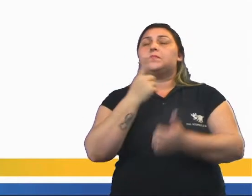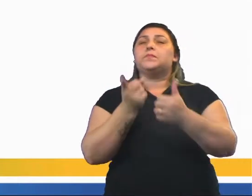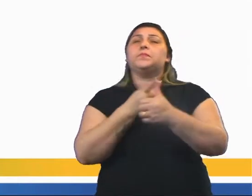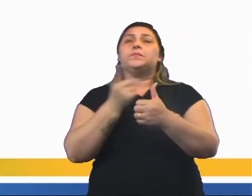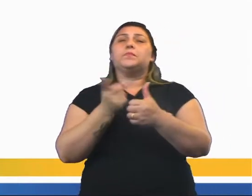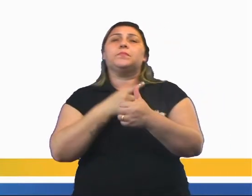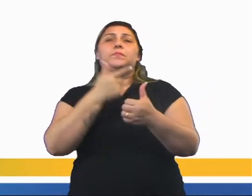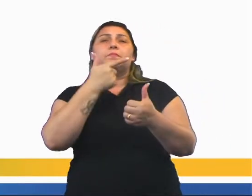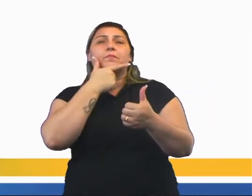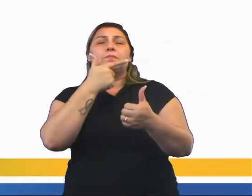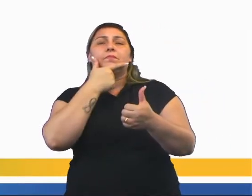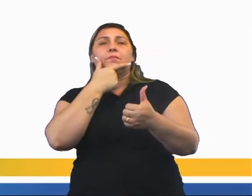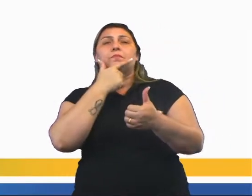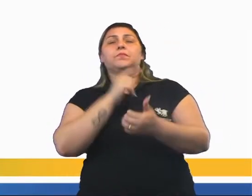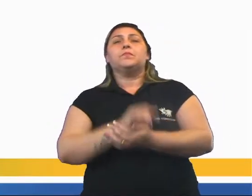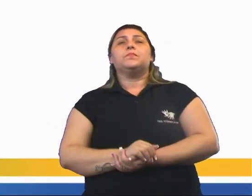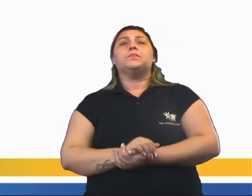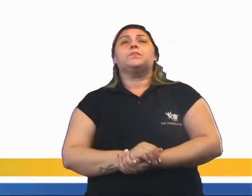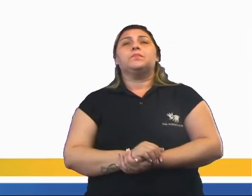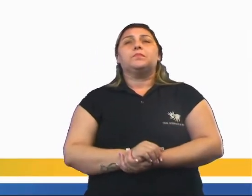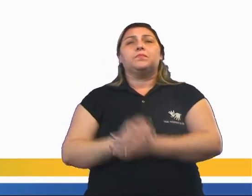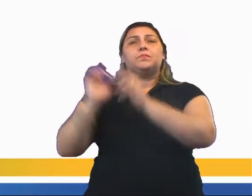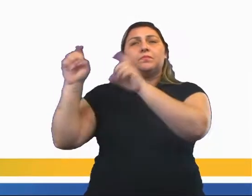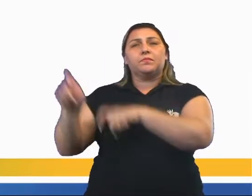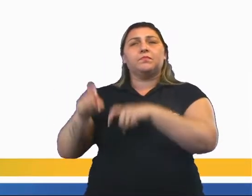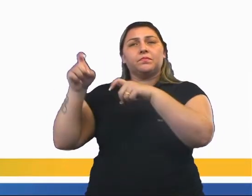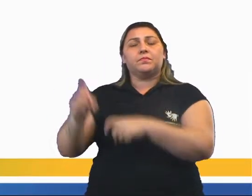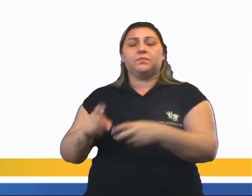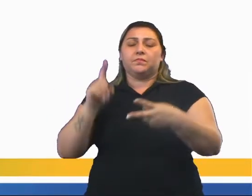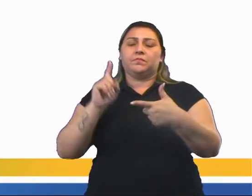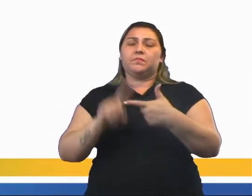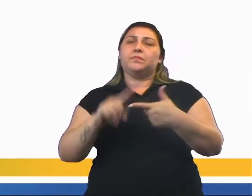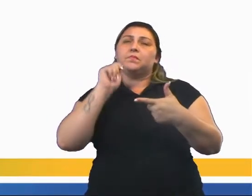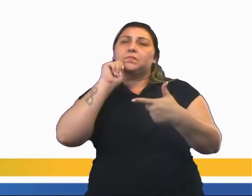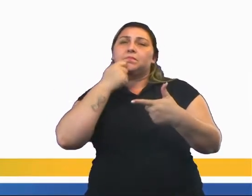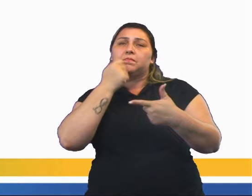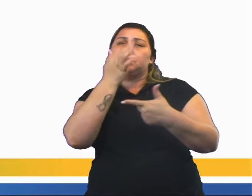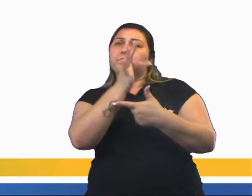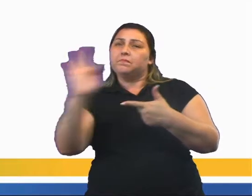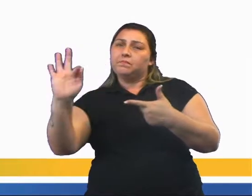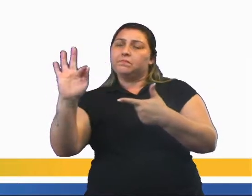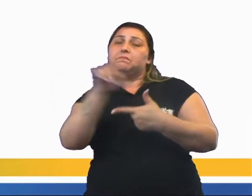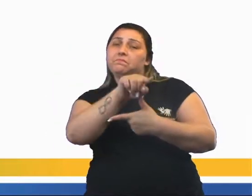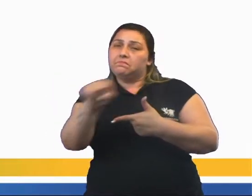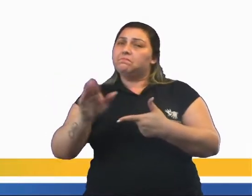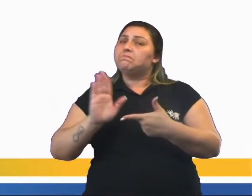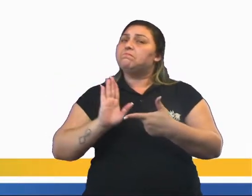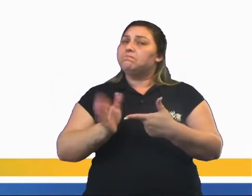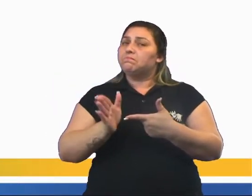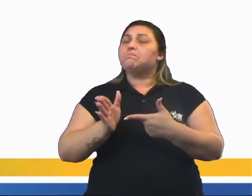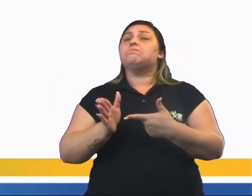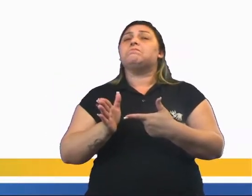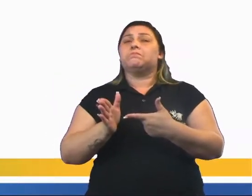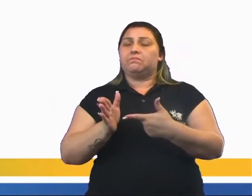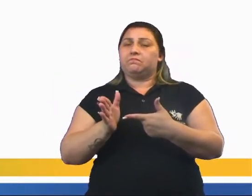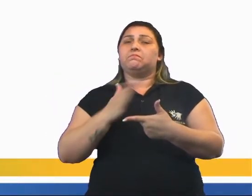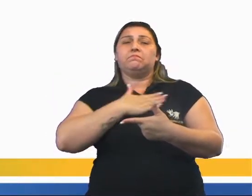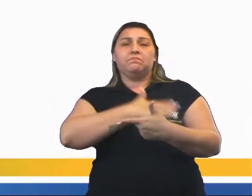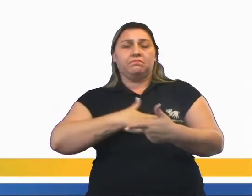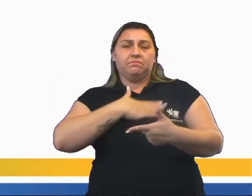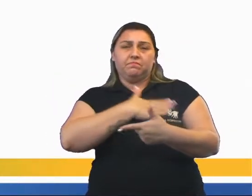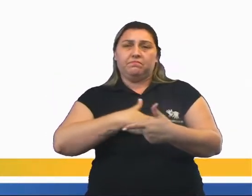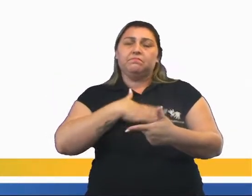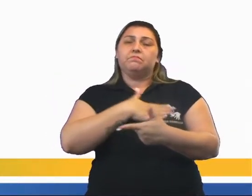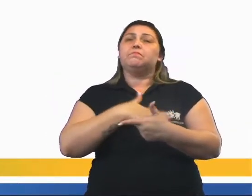primeira imagem do queijo, um queijo aí de fazenda. Temos aqui o pão francês, que muitos de vocês devem com certeza